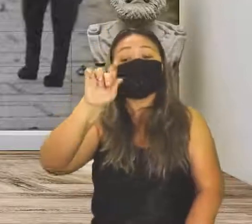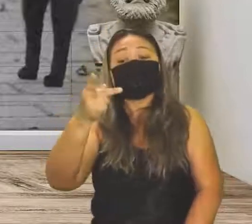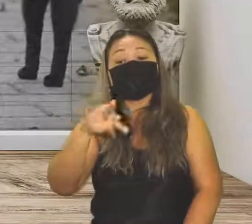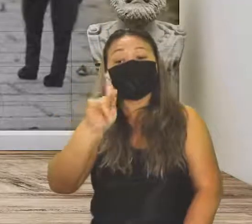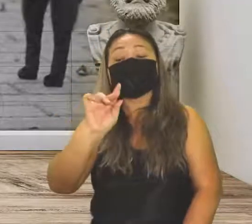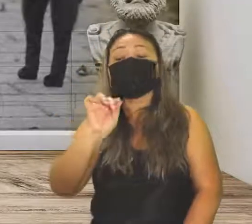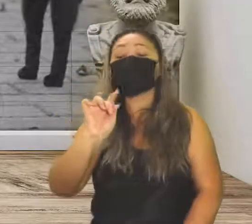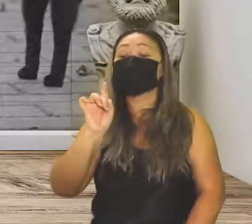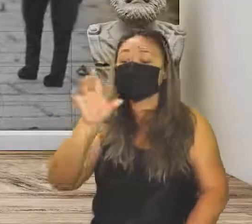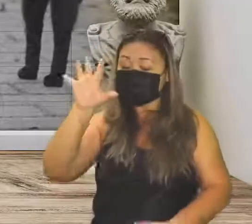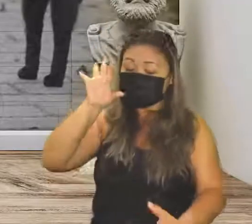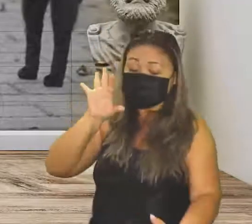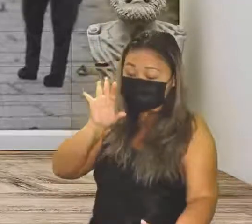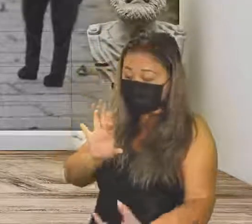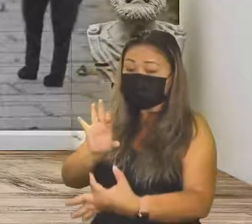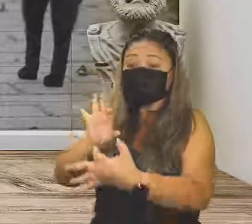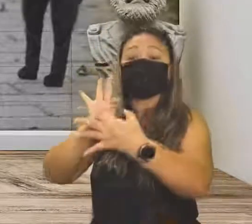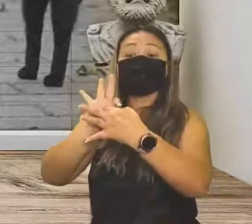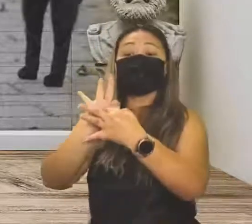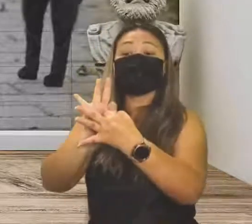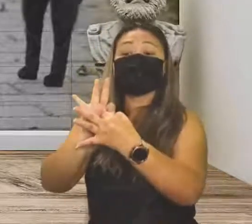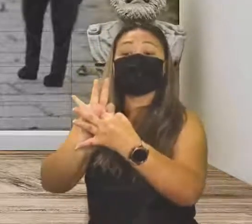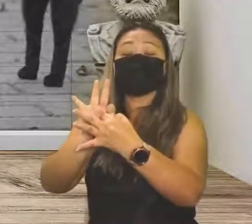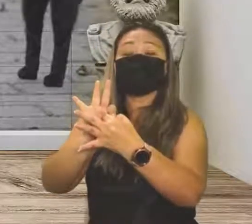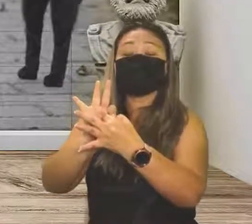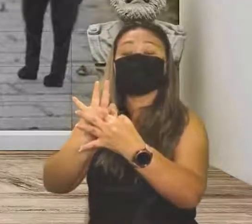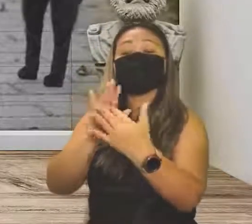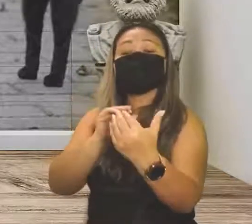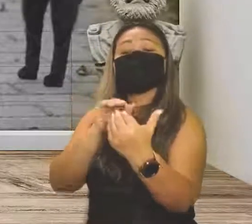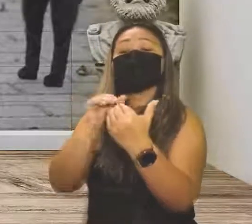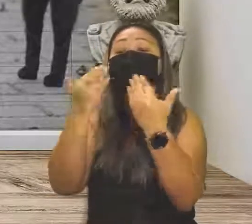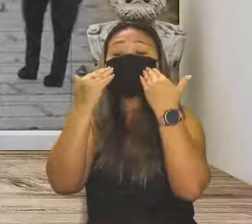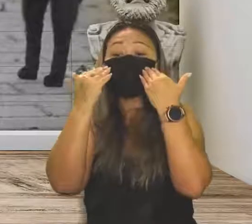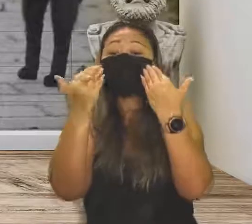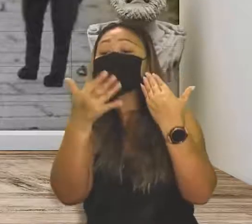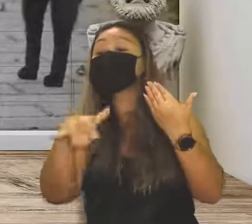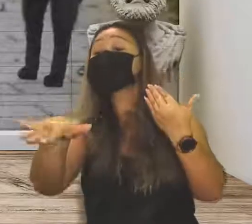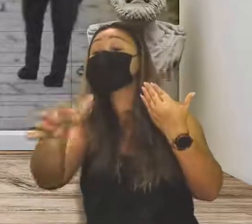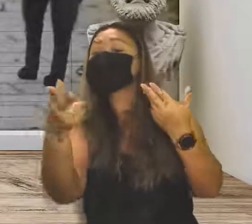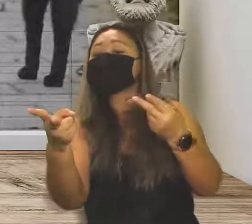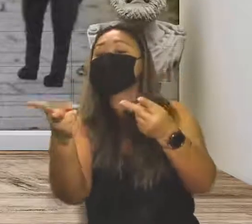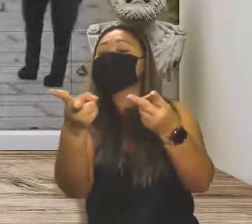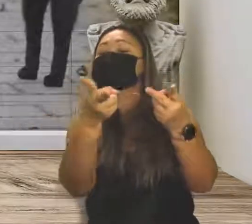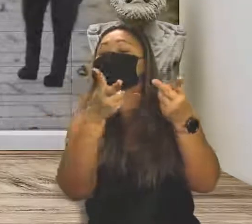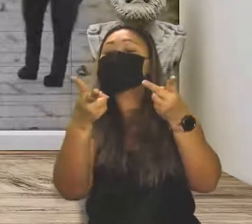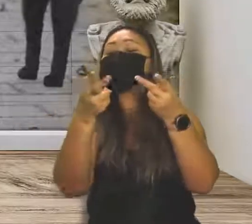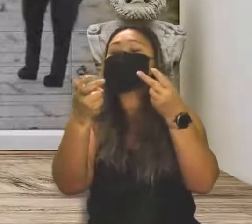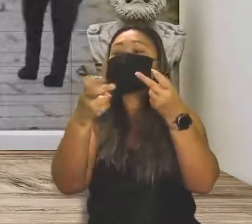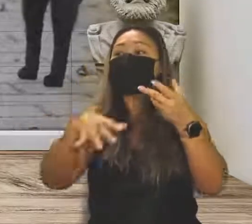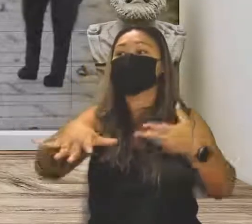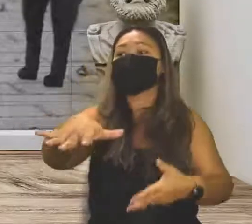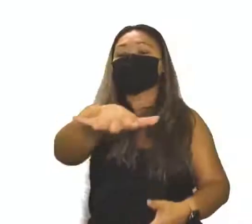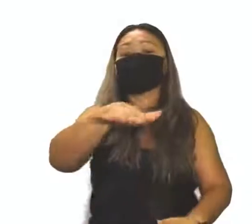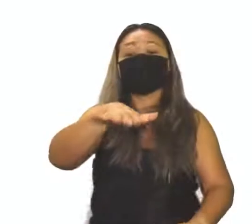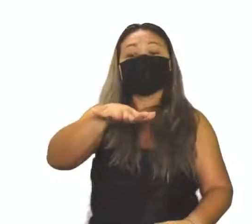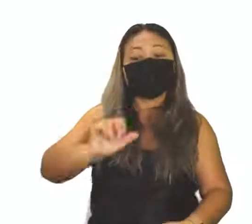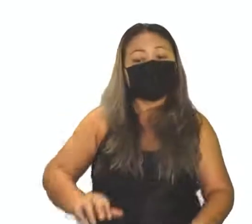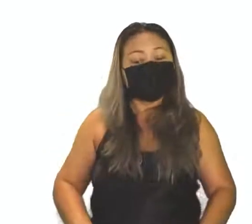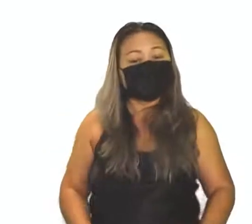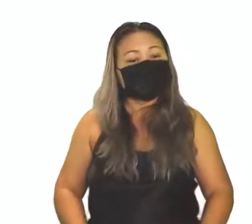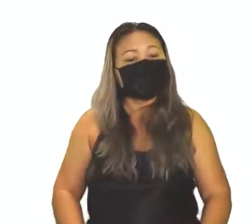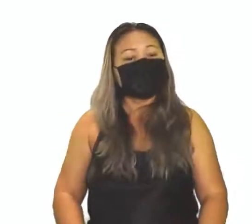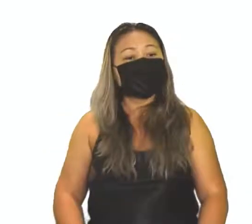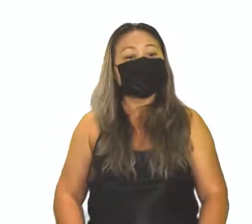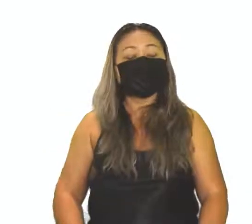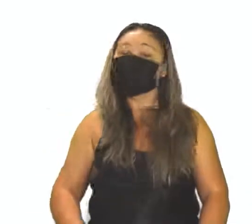é relacionado, se baseado conforme a realidade que está no nosso meio ali. Continuando ali.